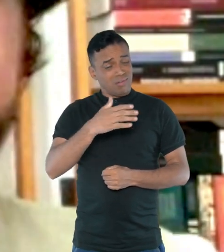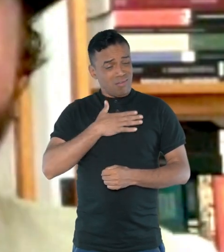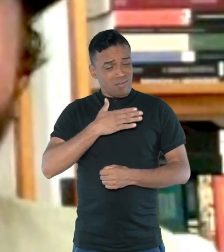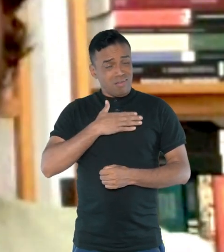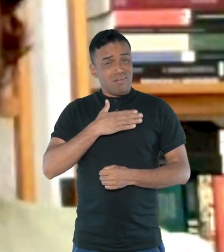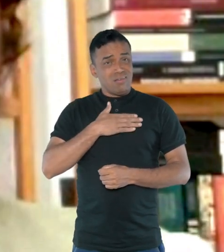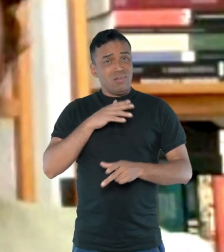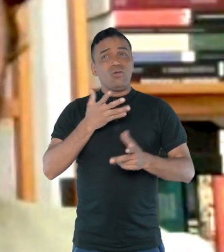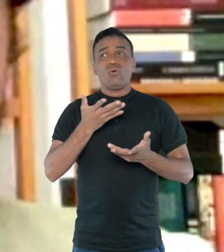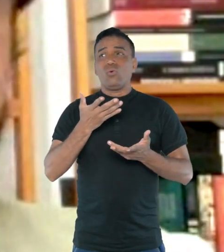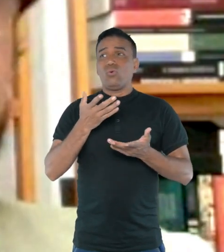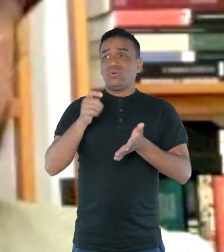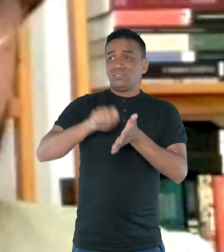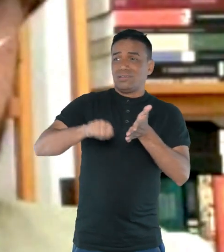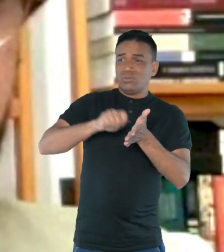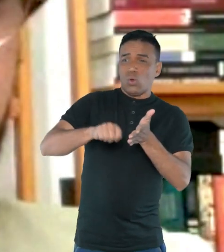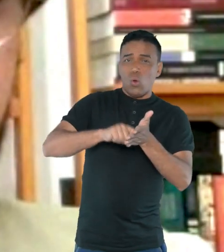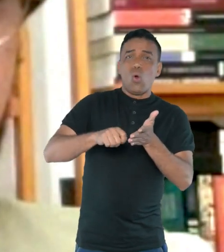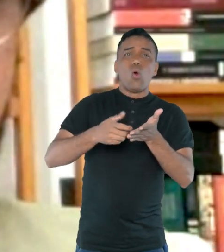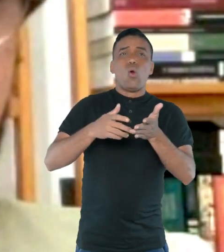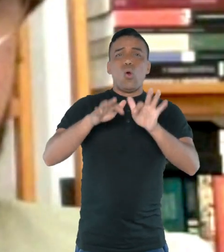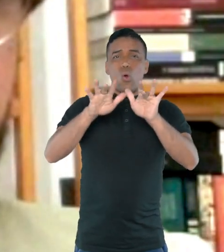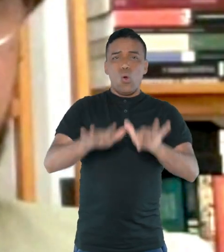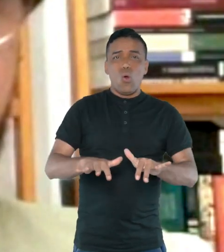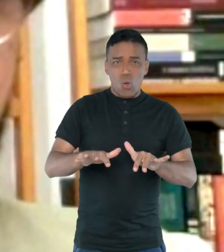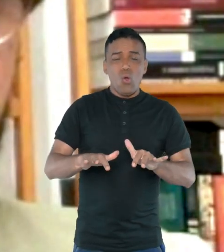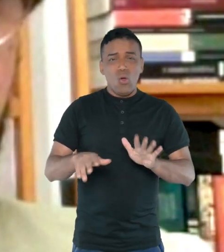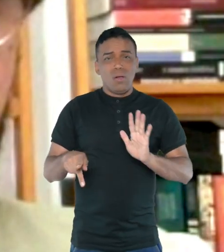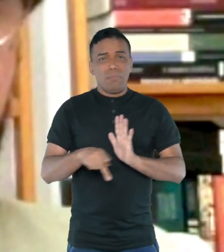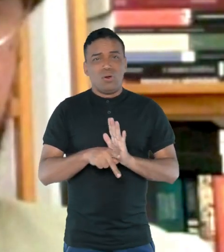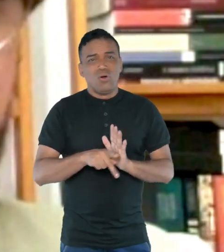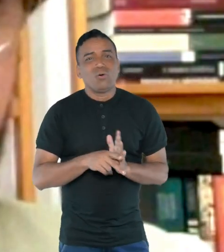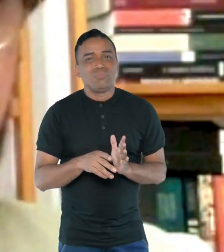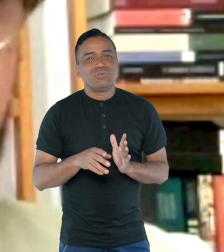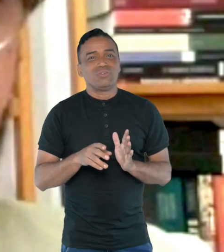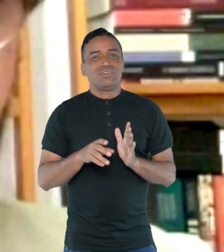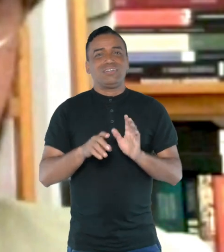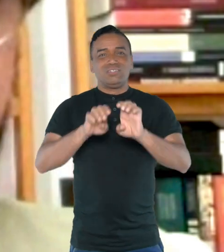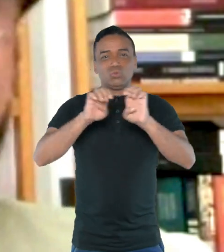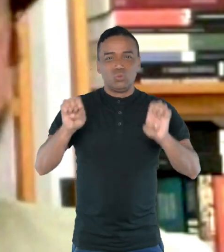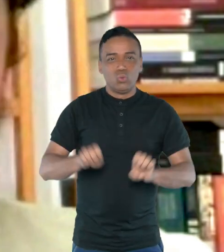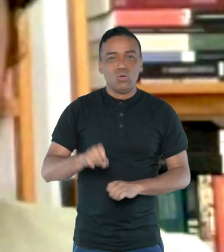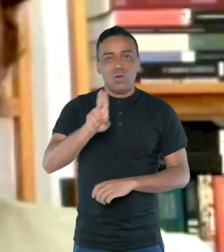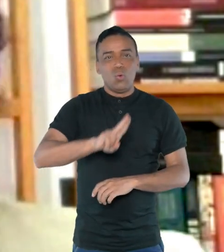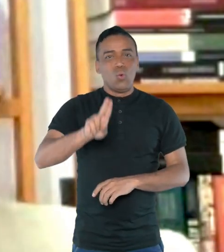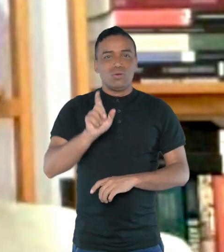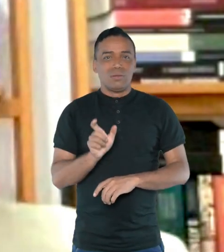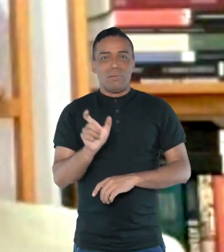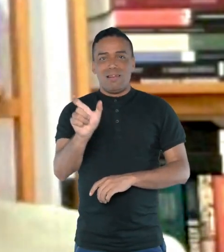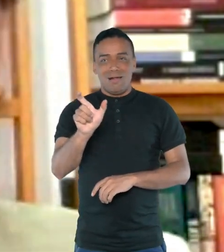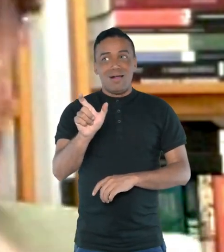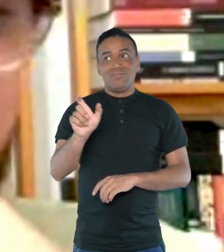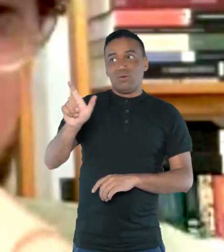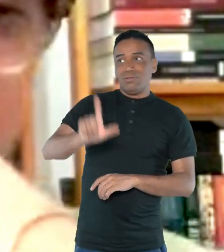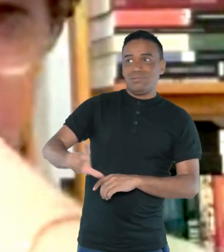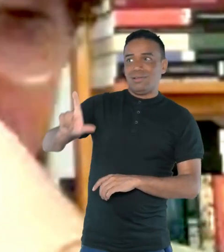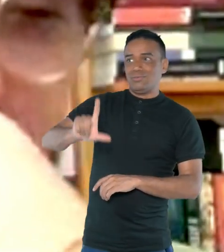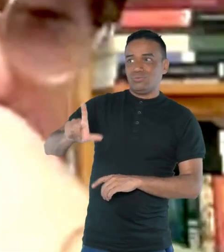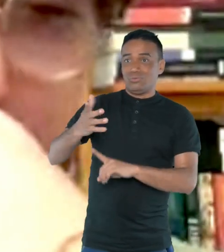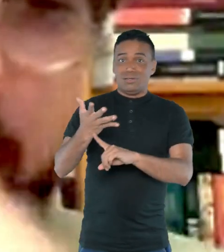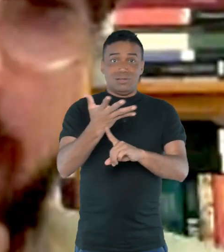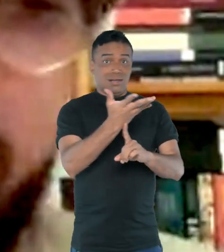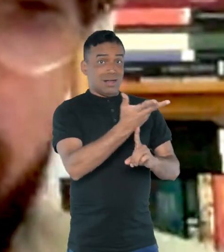e arquiteto da palavra, essa ideia pela literatura, pela arte da palavra,